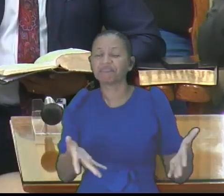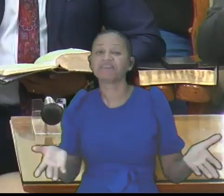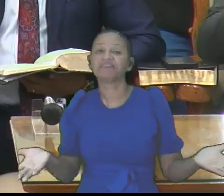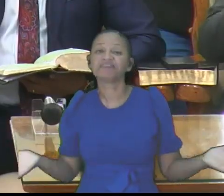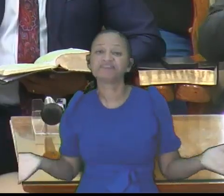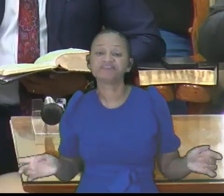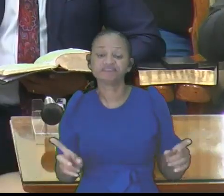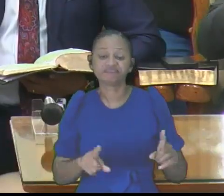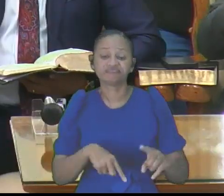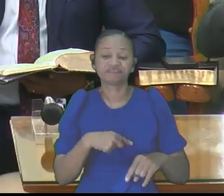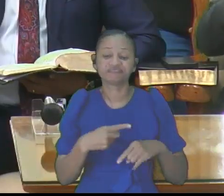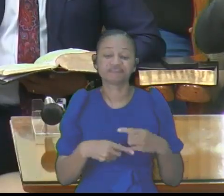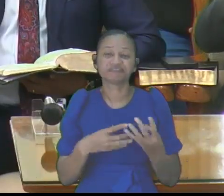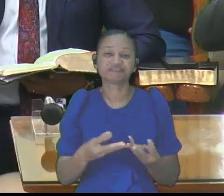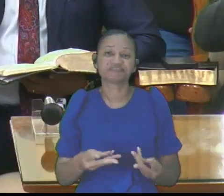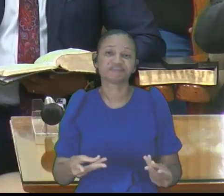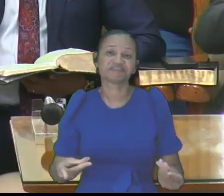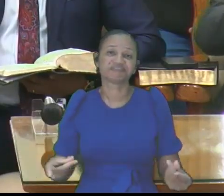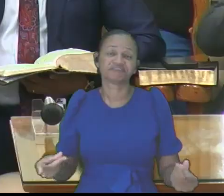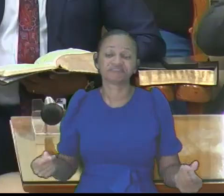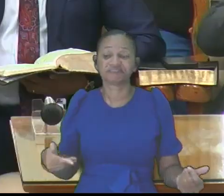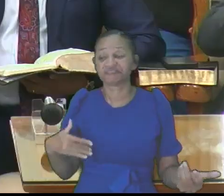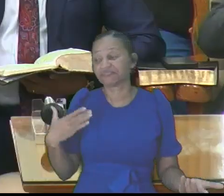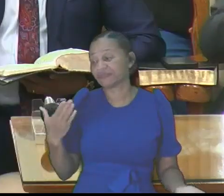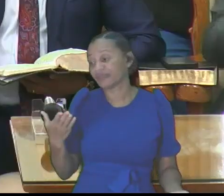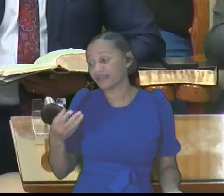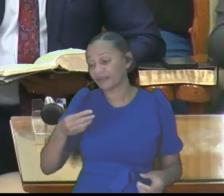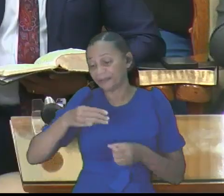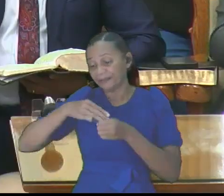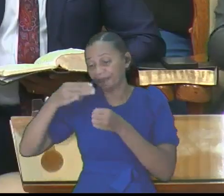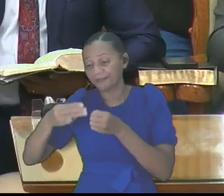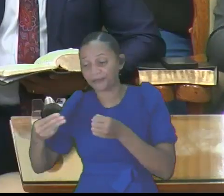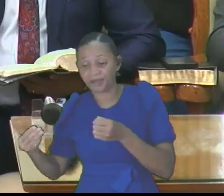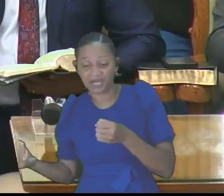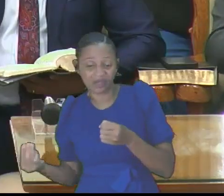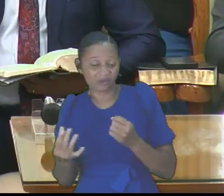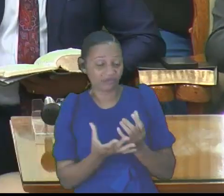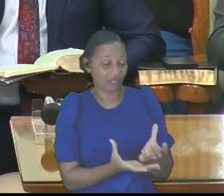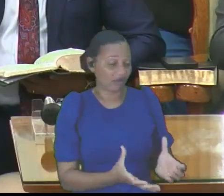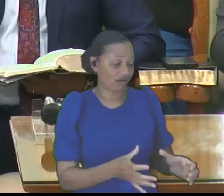E depois, como diziam os antigos, nem o mel, nem a cabaça.